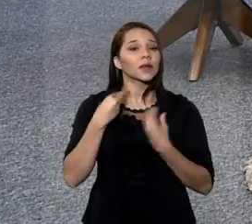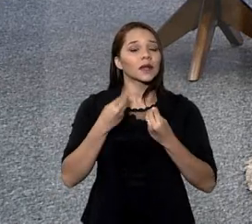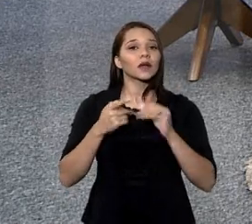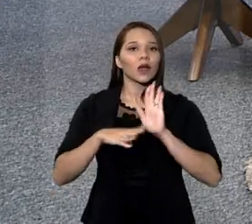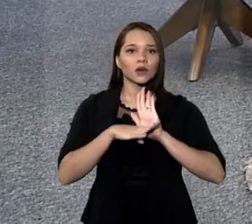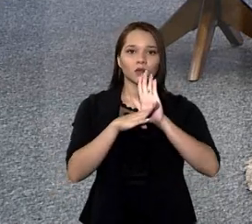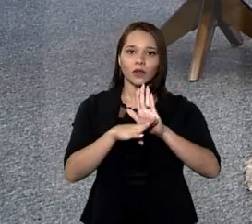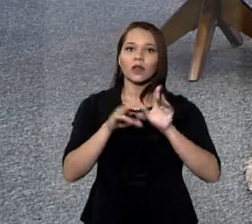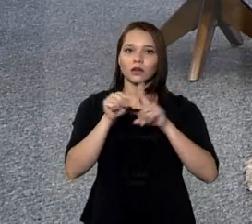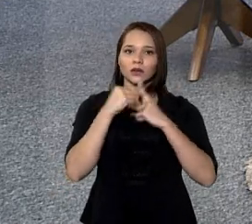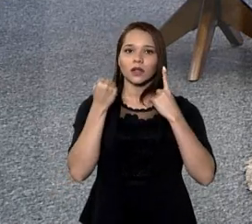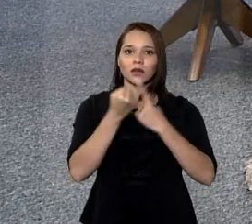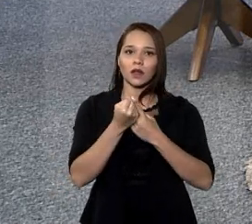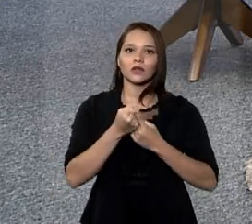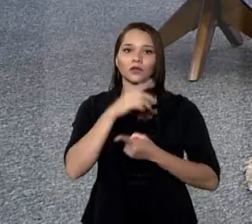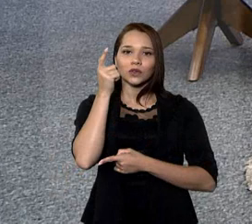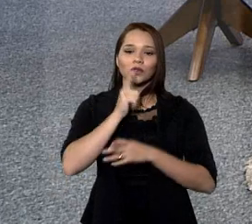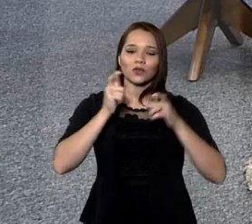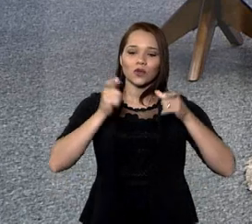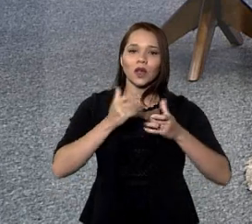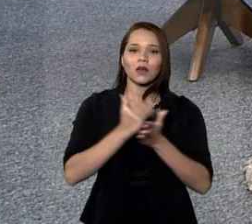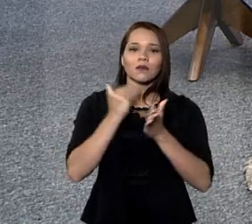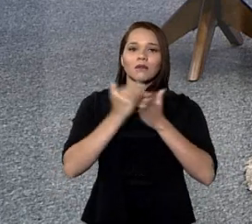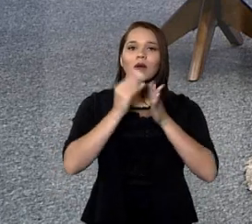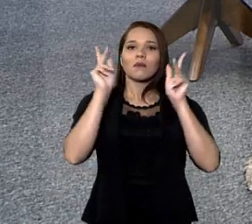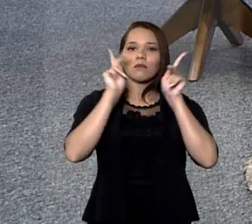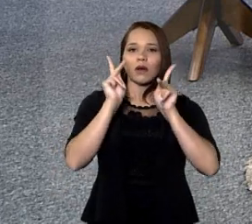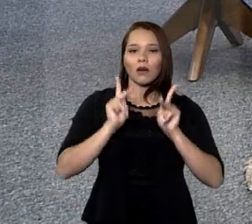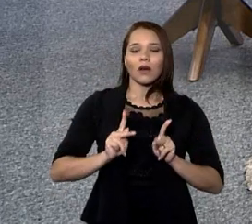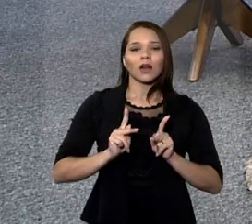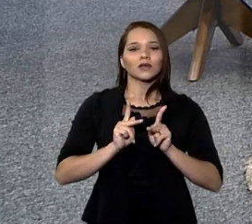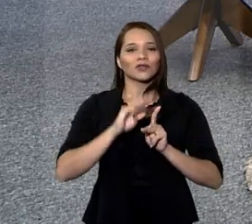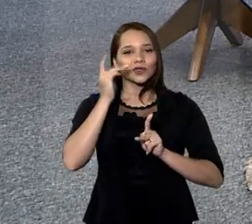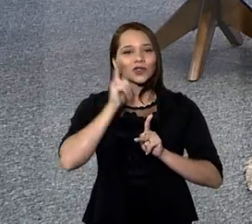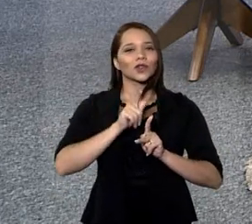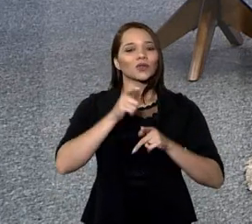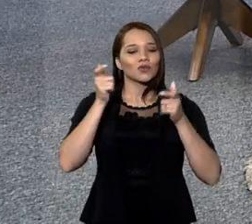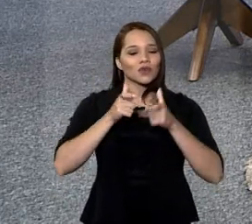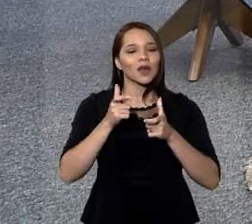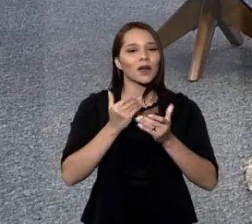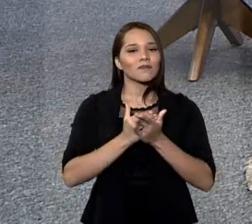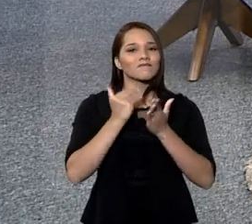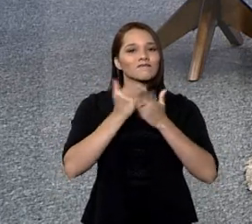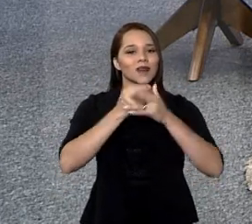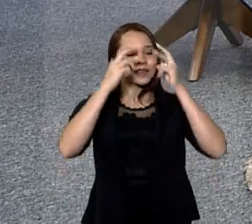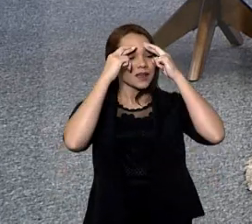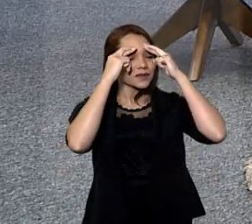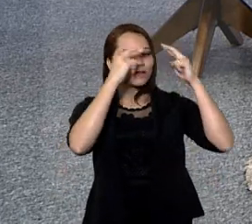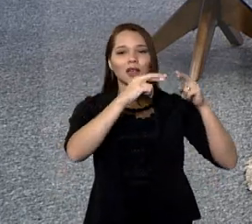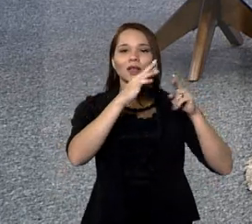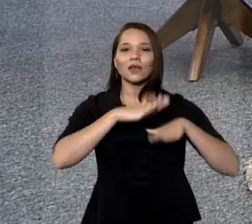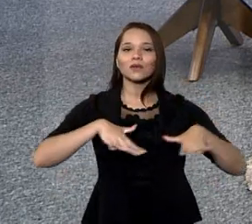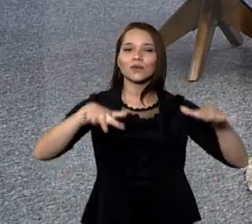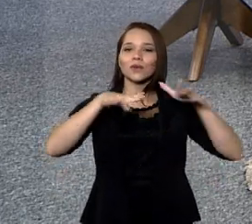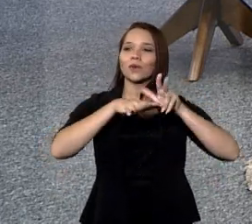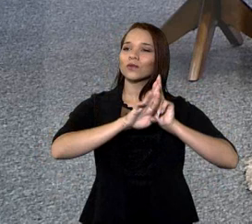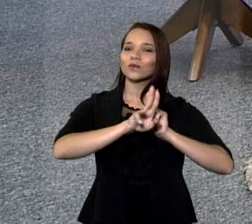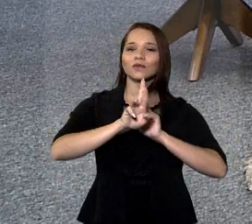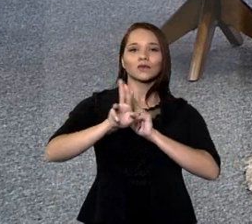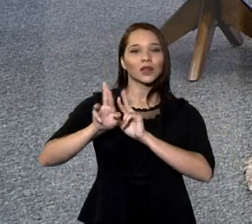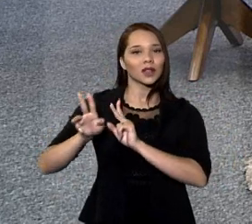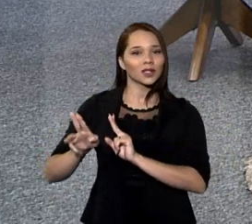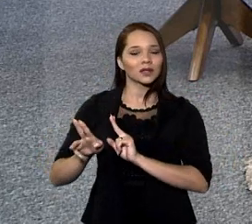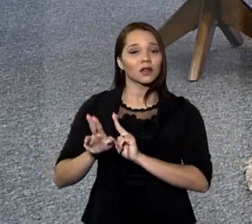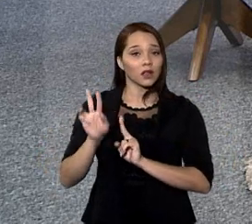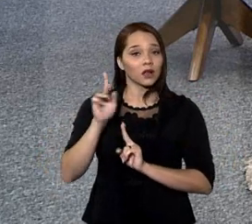estudos que vem ajudar a sociedade se tornar um lugar mais pacífico de respeito a todos e as diferenças